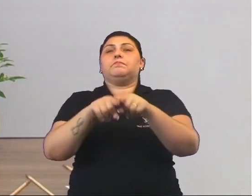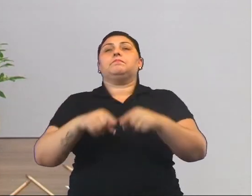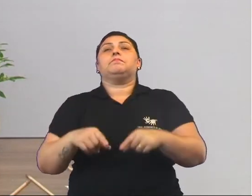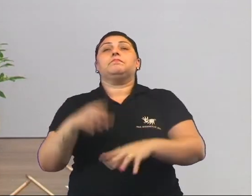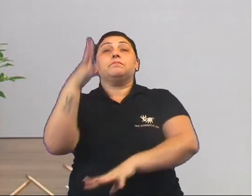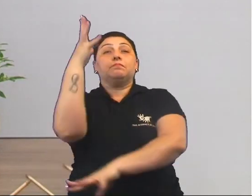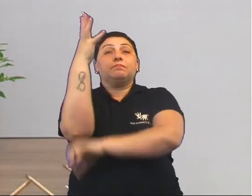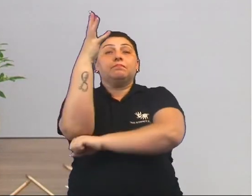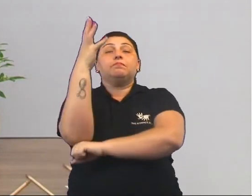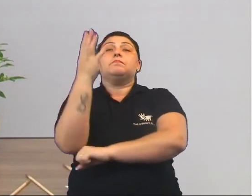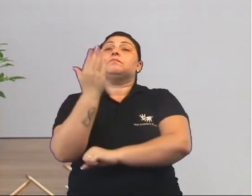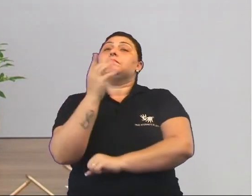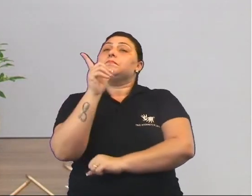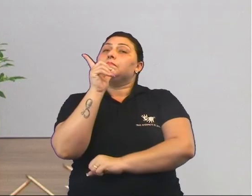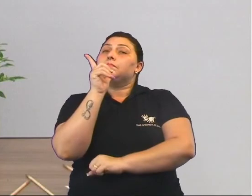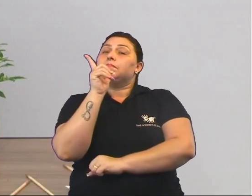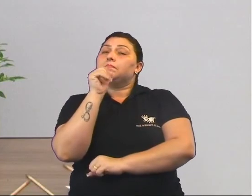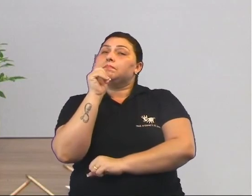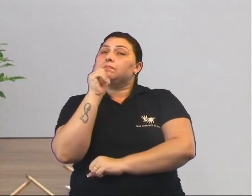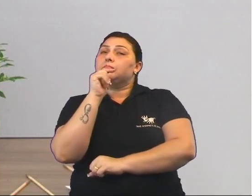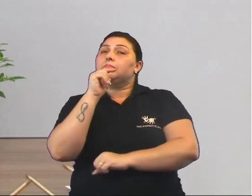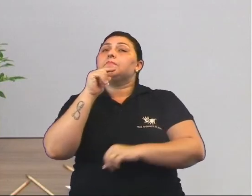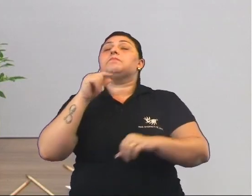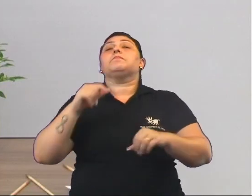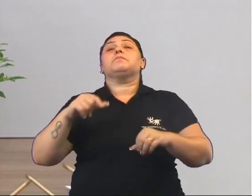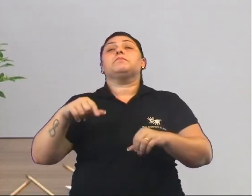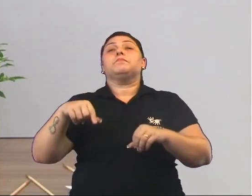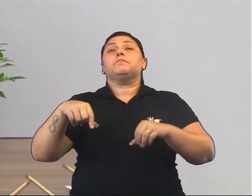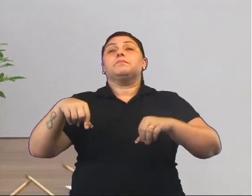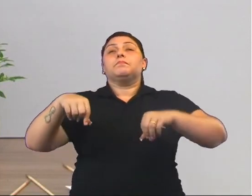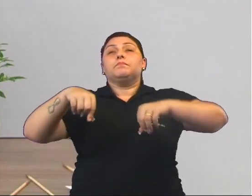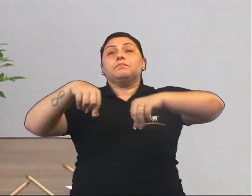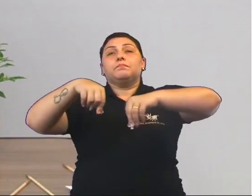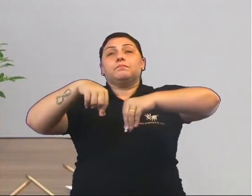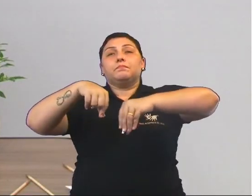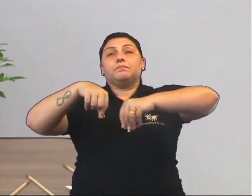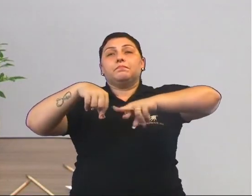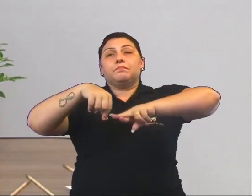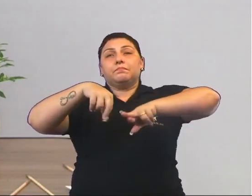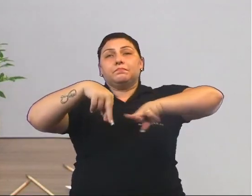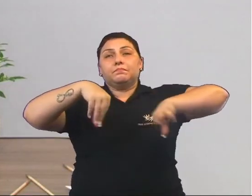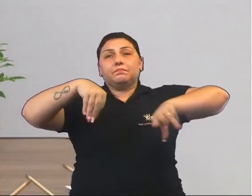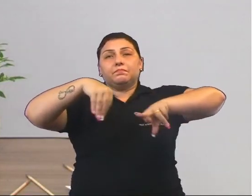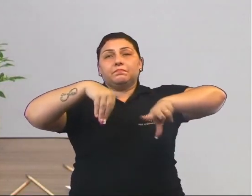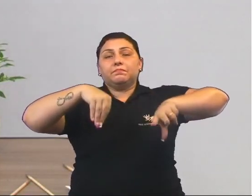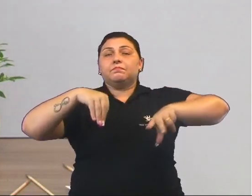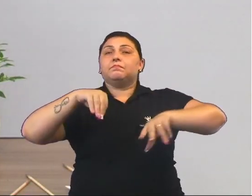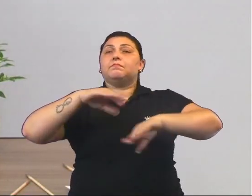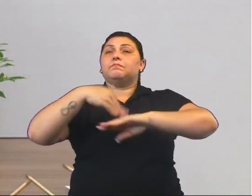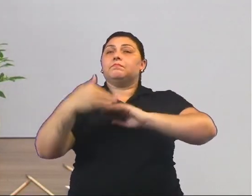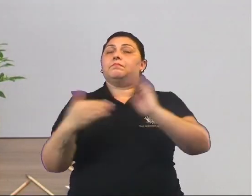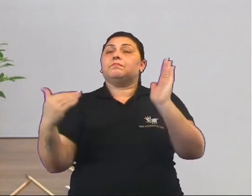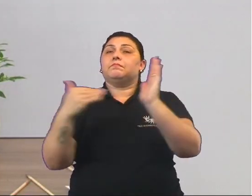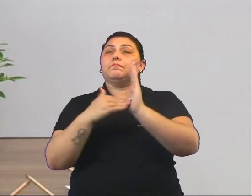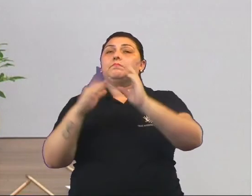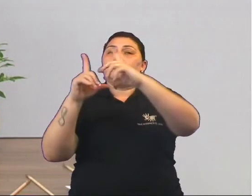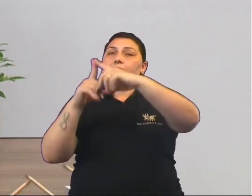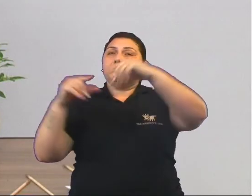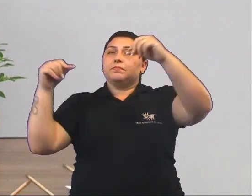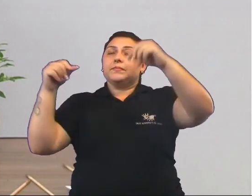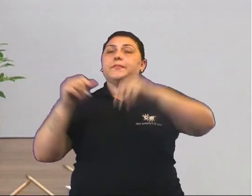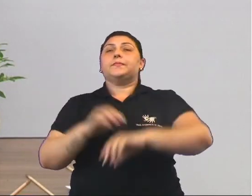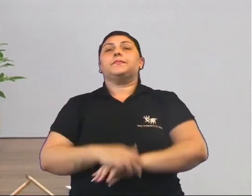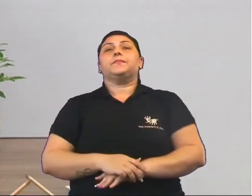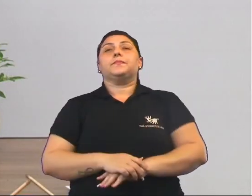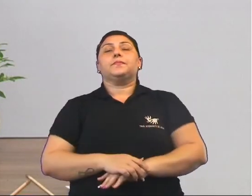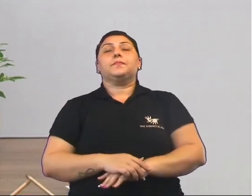para levar a água e os nutrientes para toda a planta, até chegar lá nas